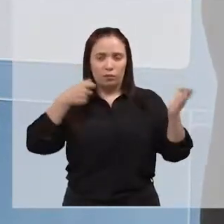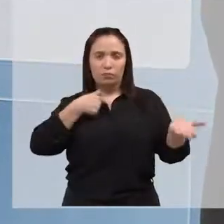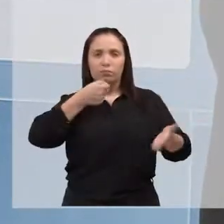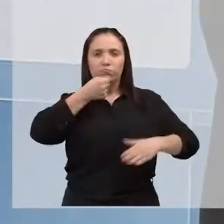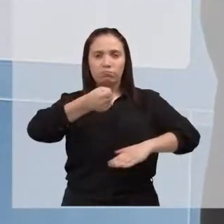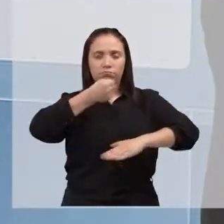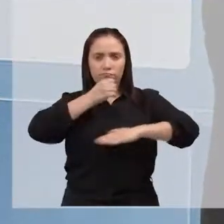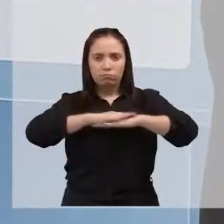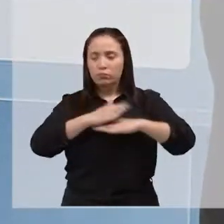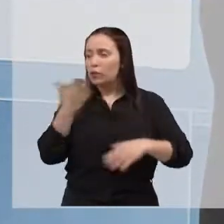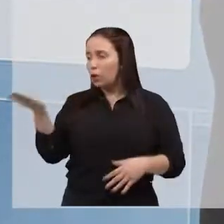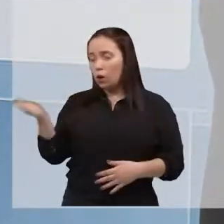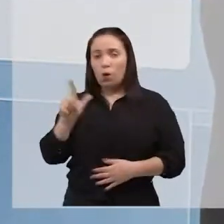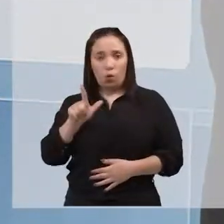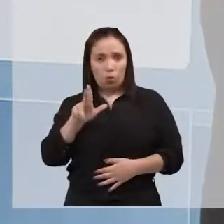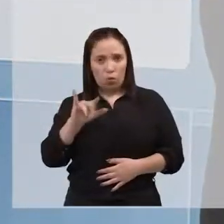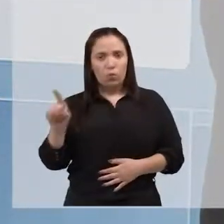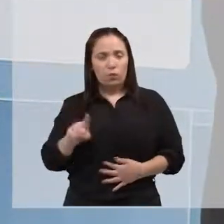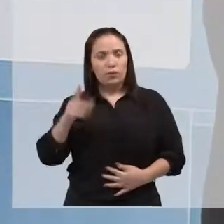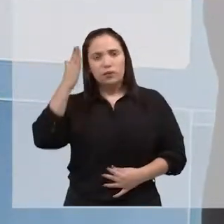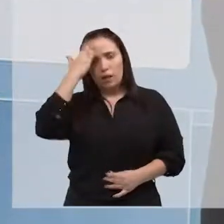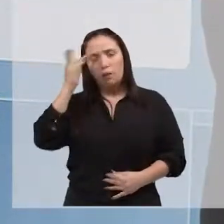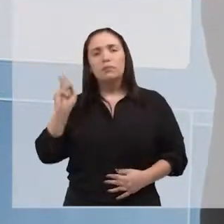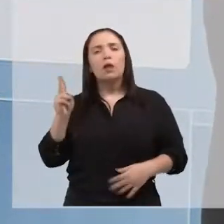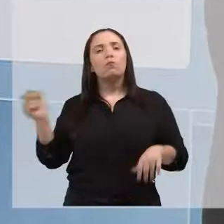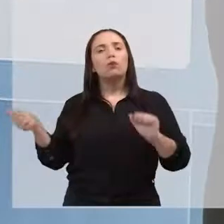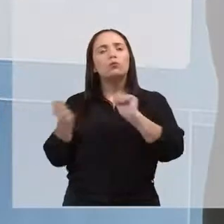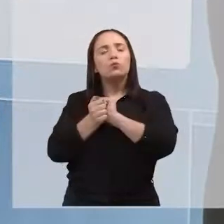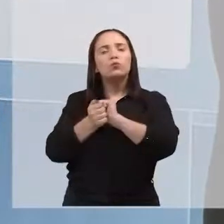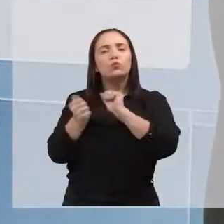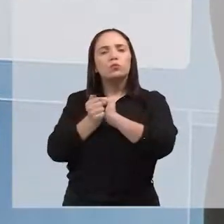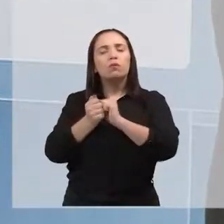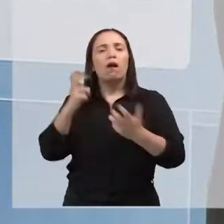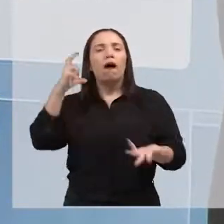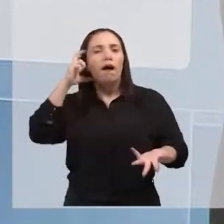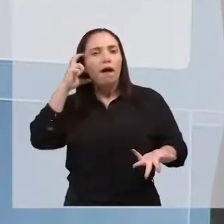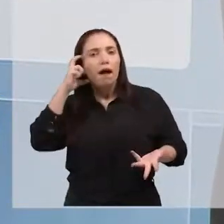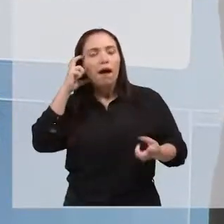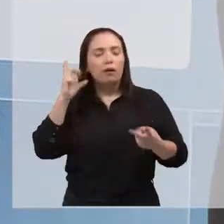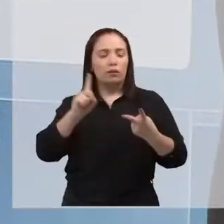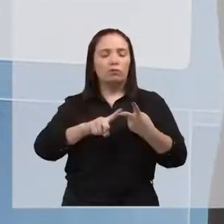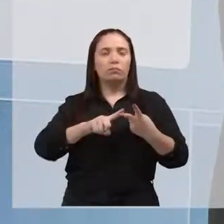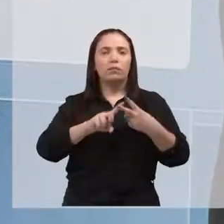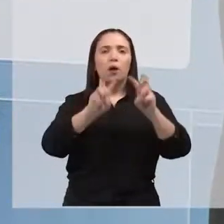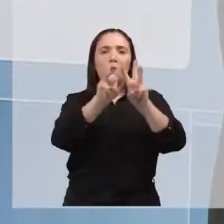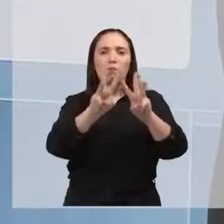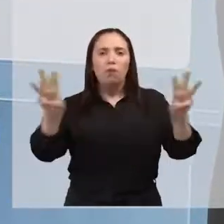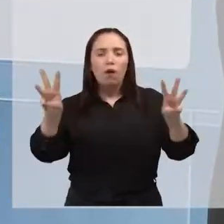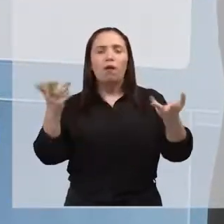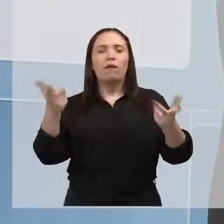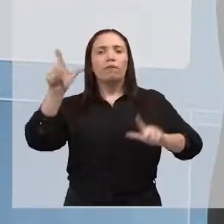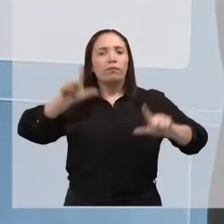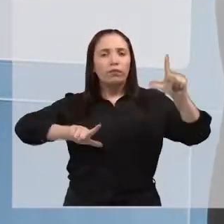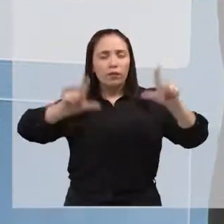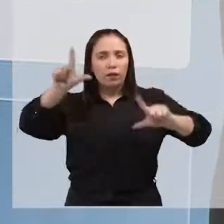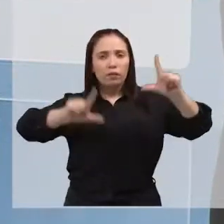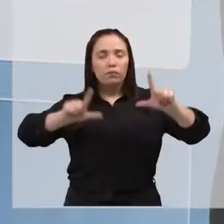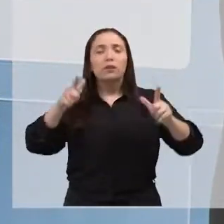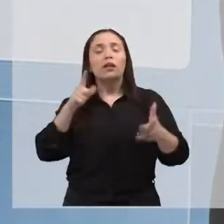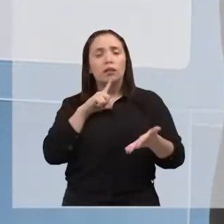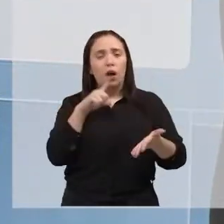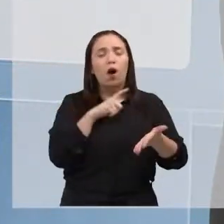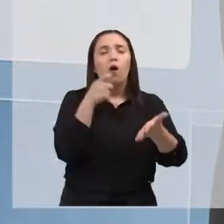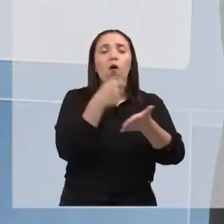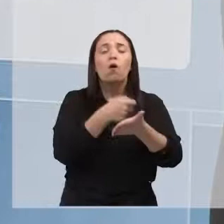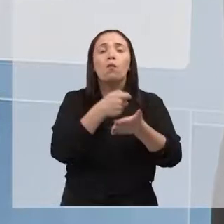e o Luiz sabe disso, nos programas que ele me acompanha, ele sabe no rádio, no blog e na televisão. Eu tenho a obrigação